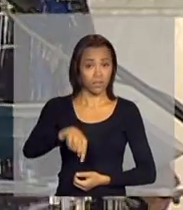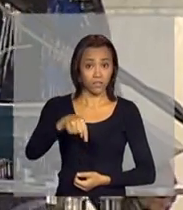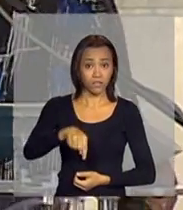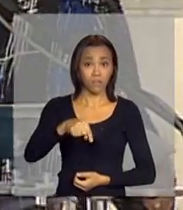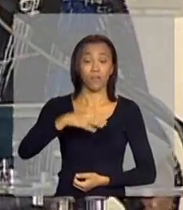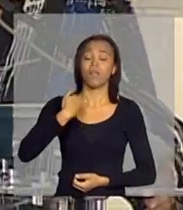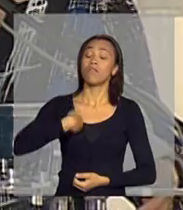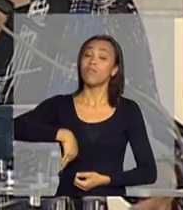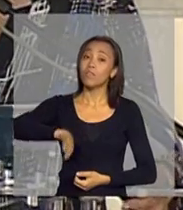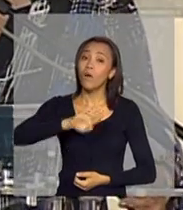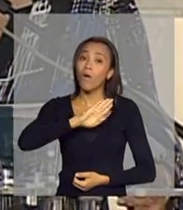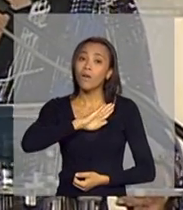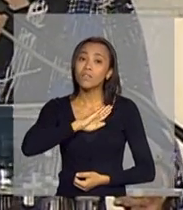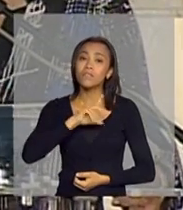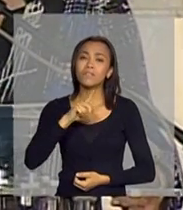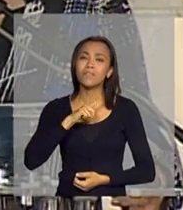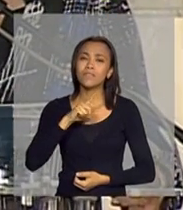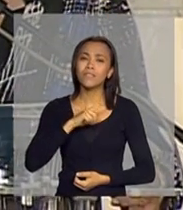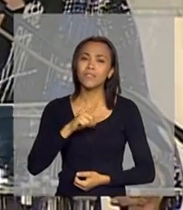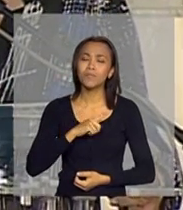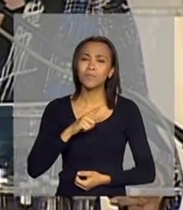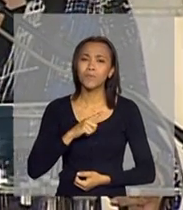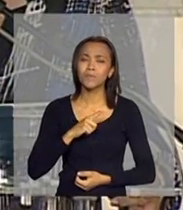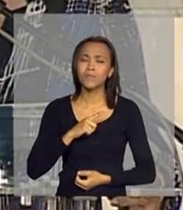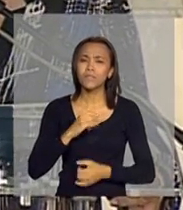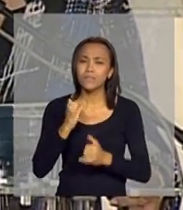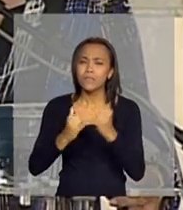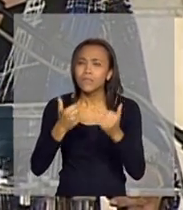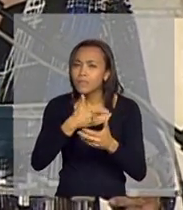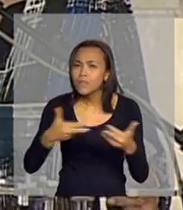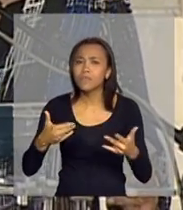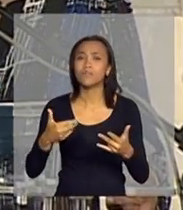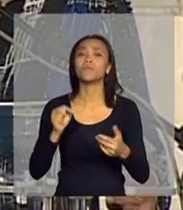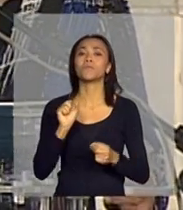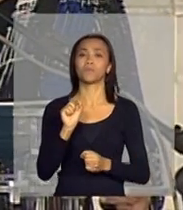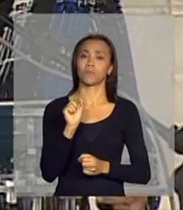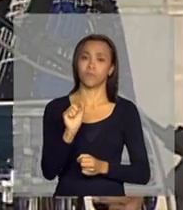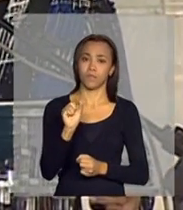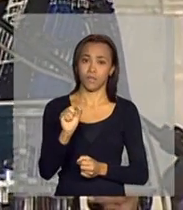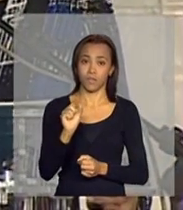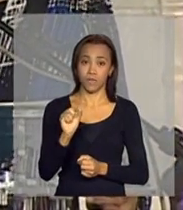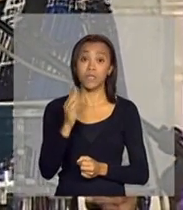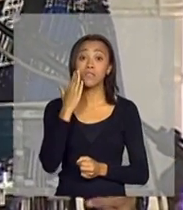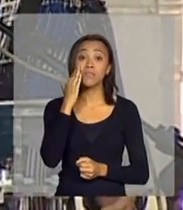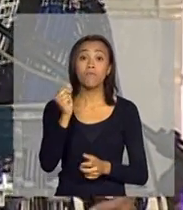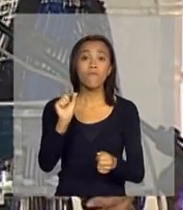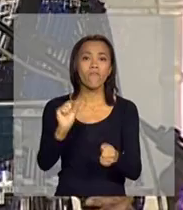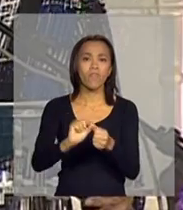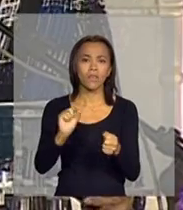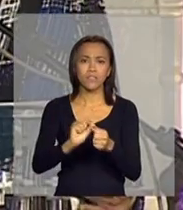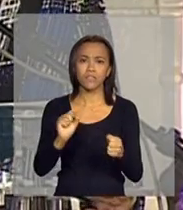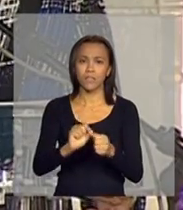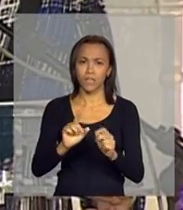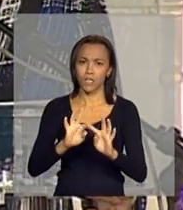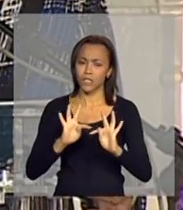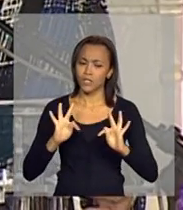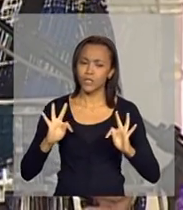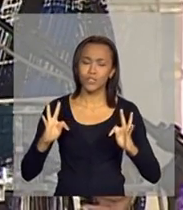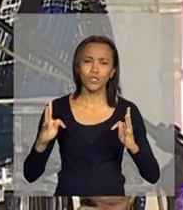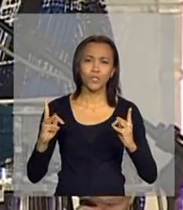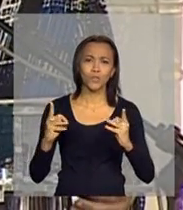nós praticamos uma receita vencedora, que é fazer com que toda a nossa